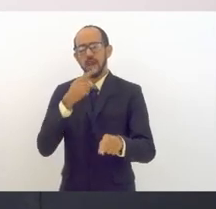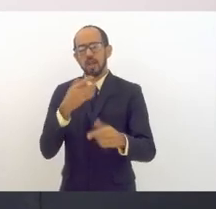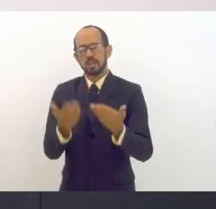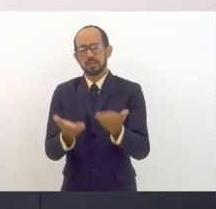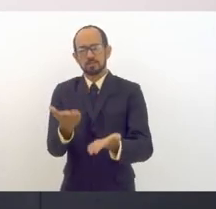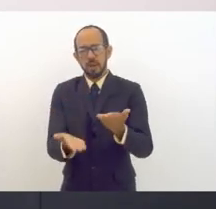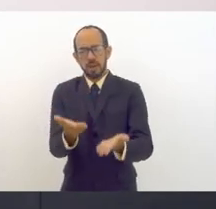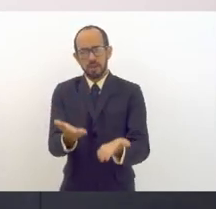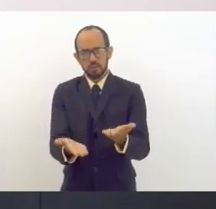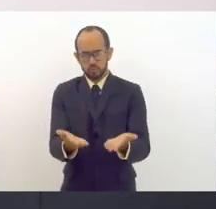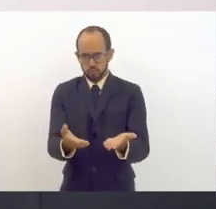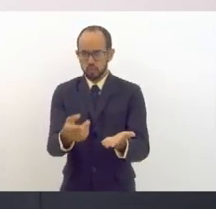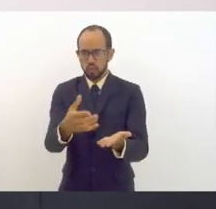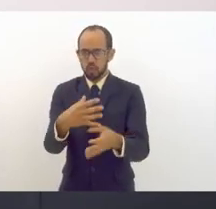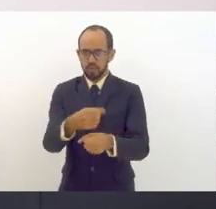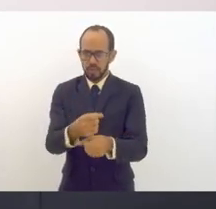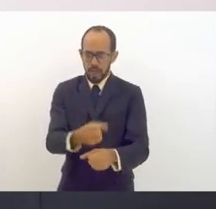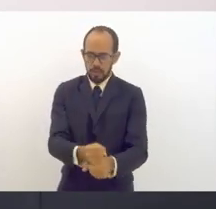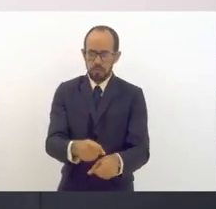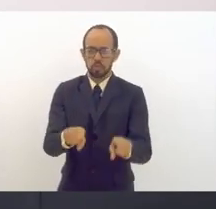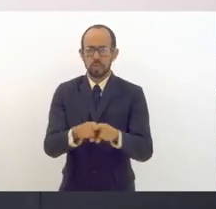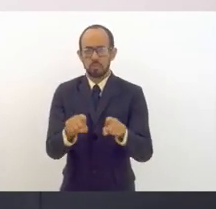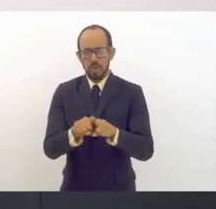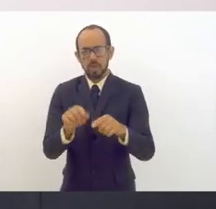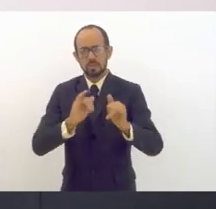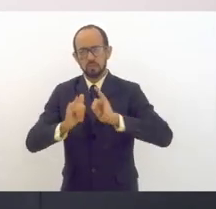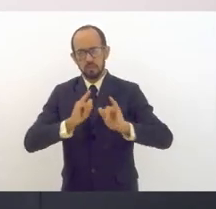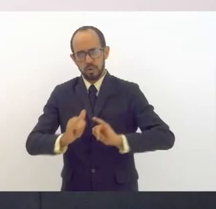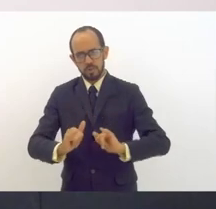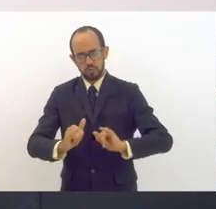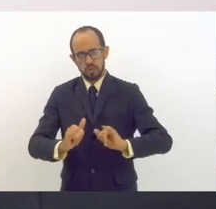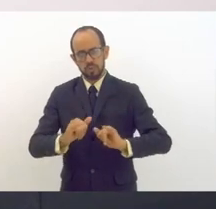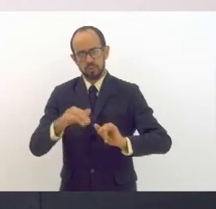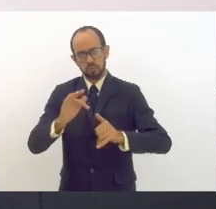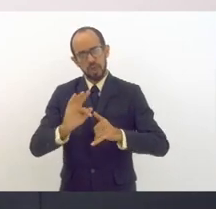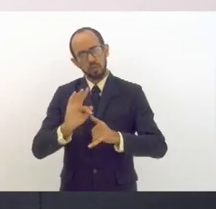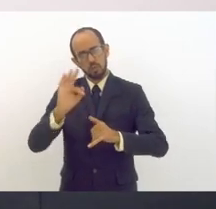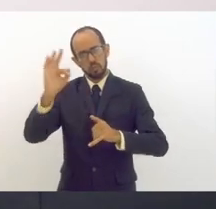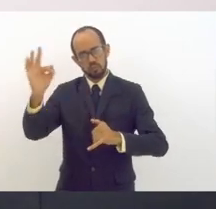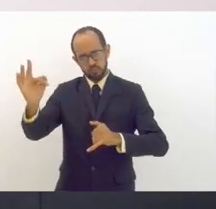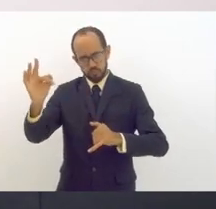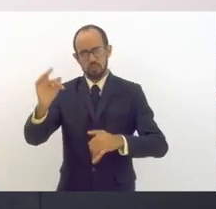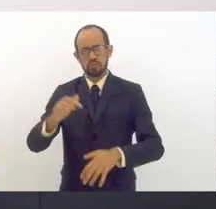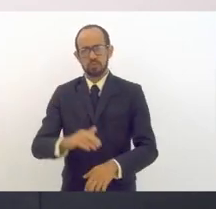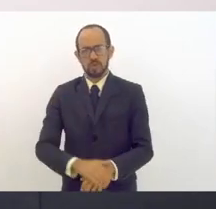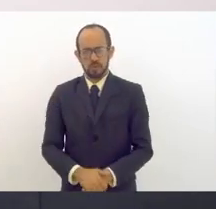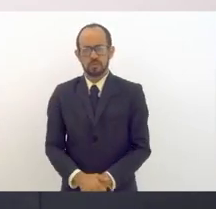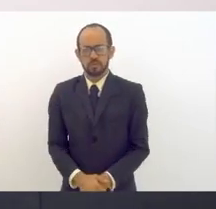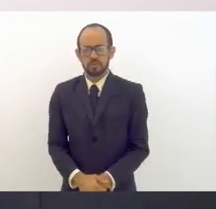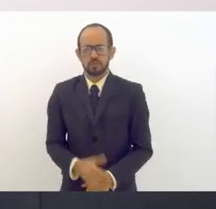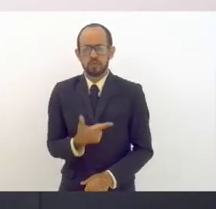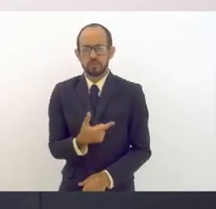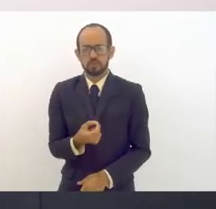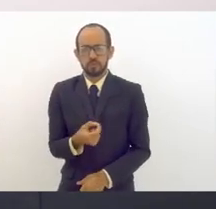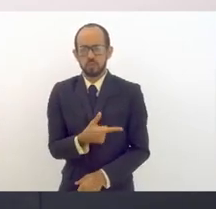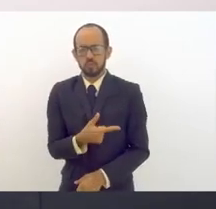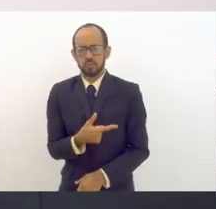e dados do governo reeleito para projeções do governo reeleito para o ano de